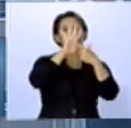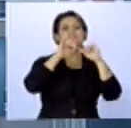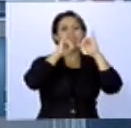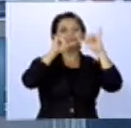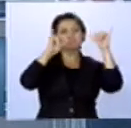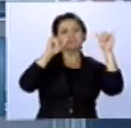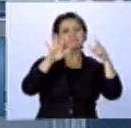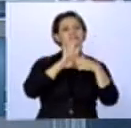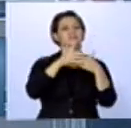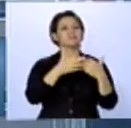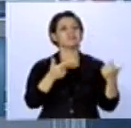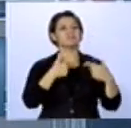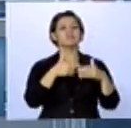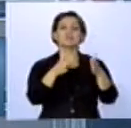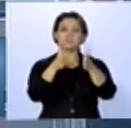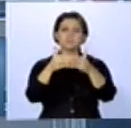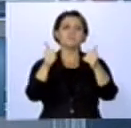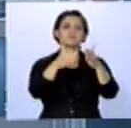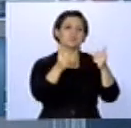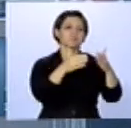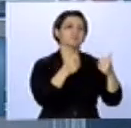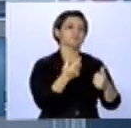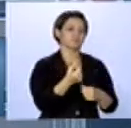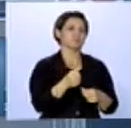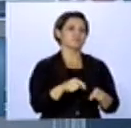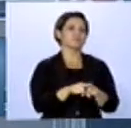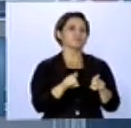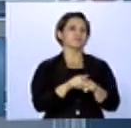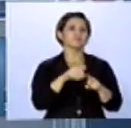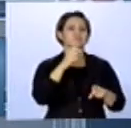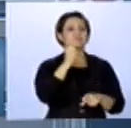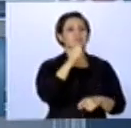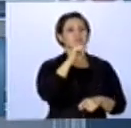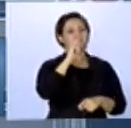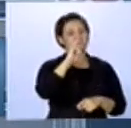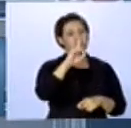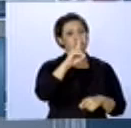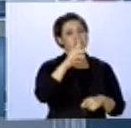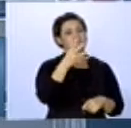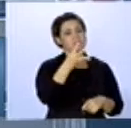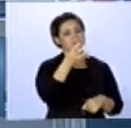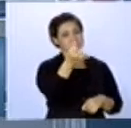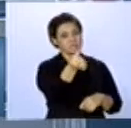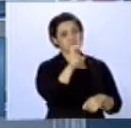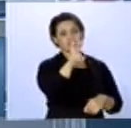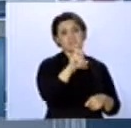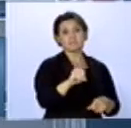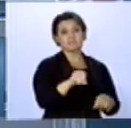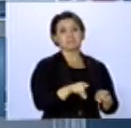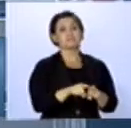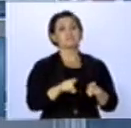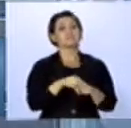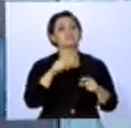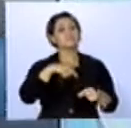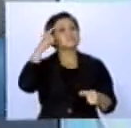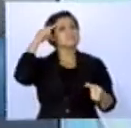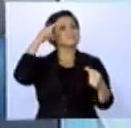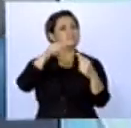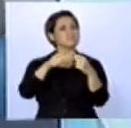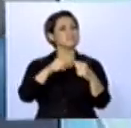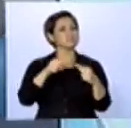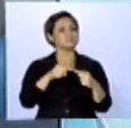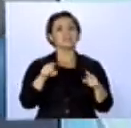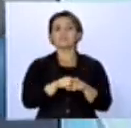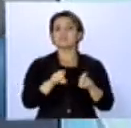Brito e consta da petição inicial 46 50 Além disso temos que ter em mente que o candidato não